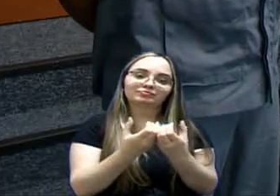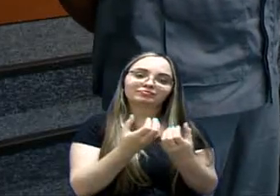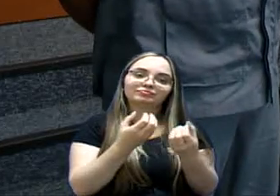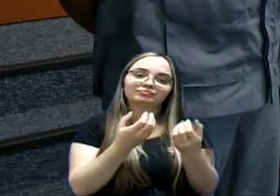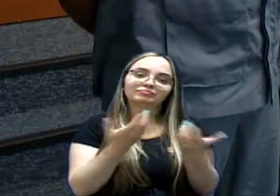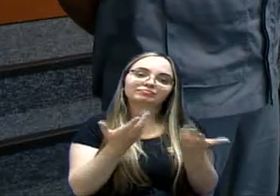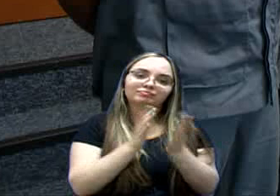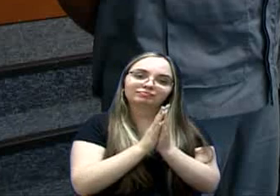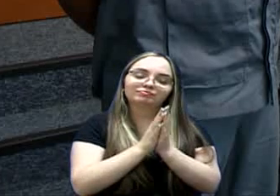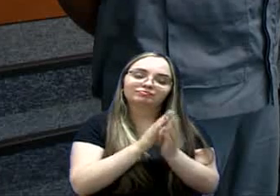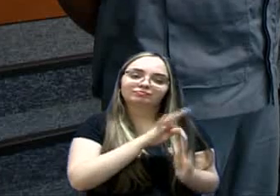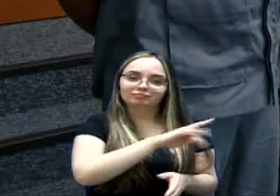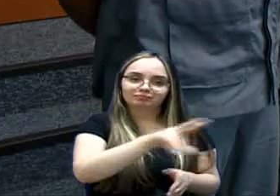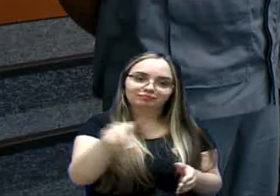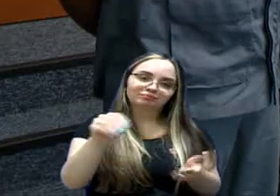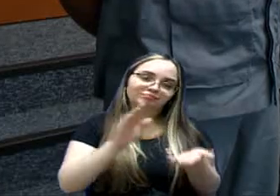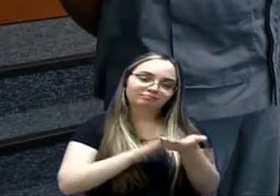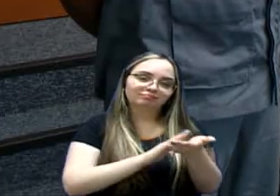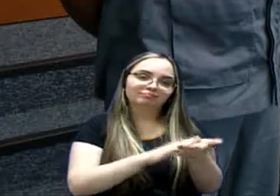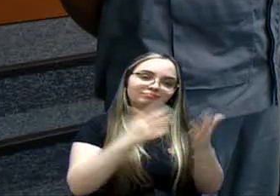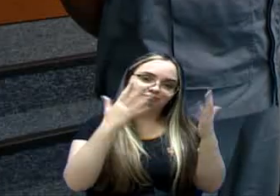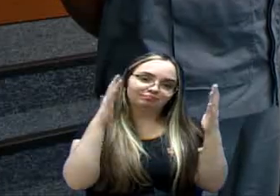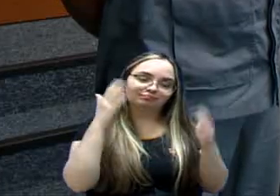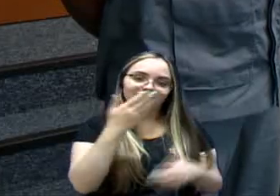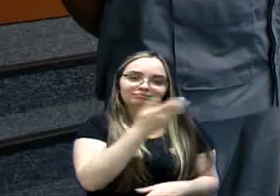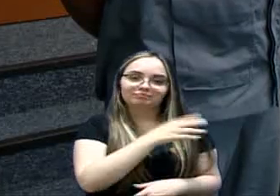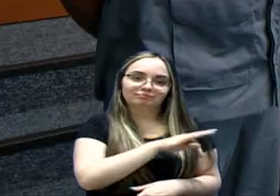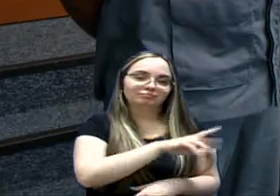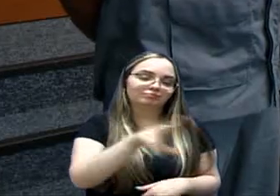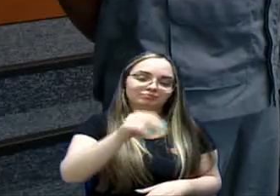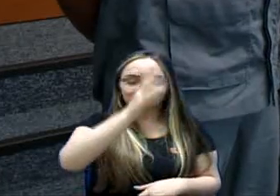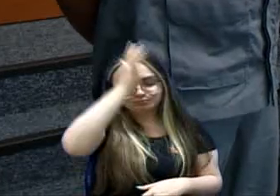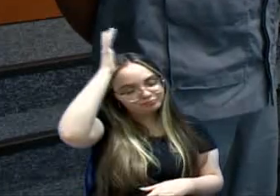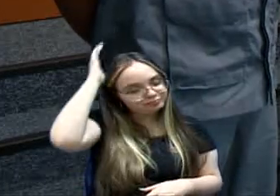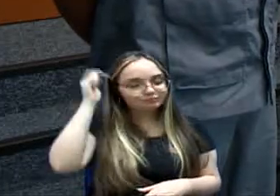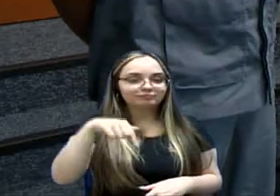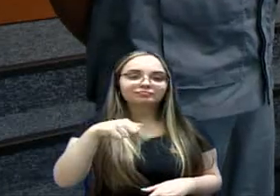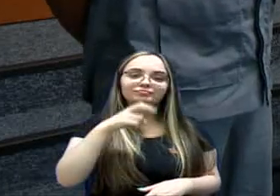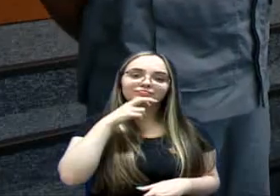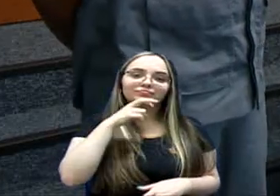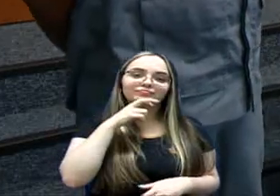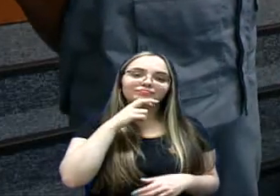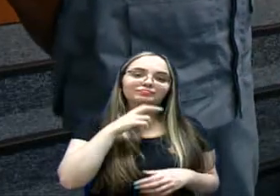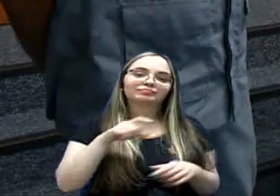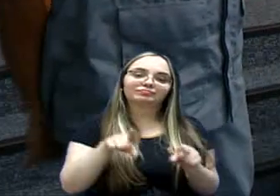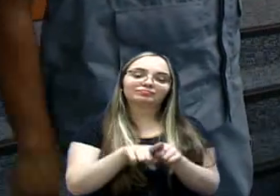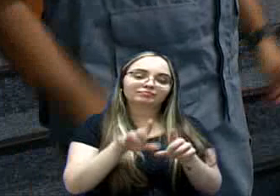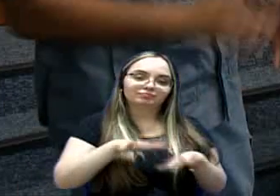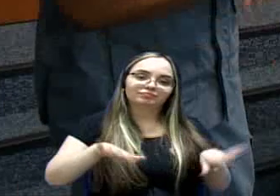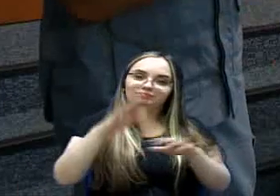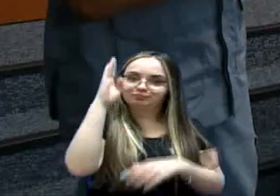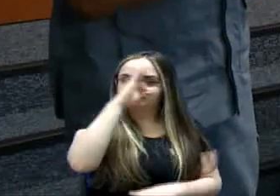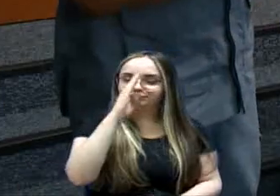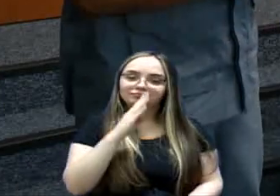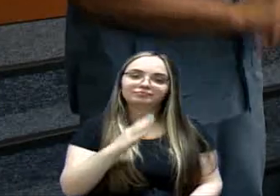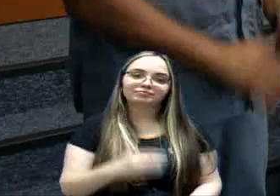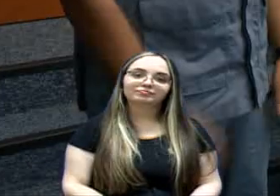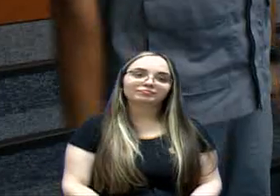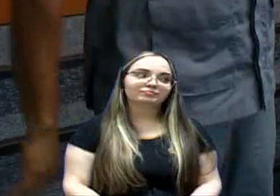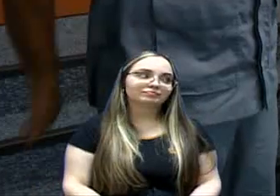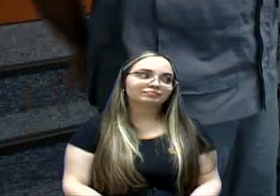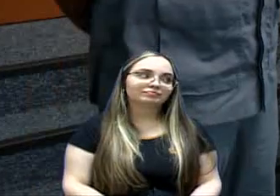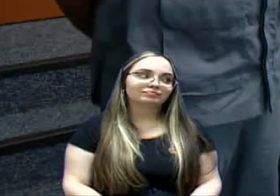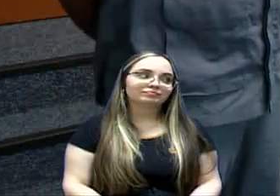Peço uma salva de palmas para toda a corporação e para todos os bombeiros aqui da nossa Sorocaba e nossa nação brasileira. Chupa.